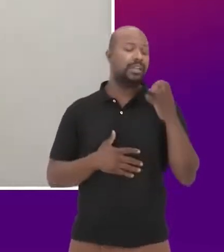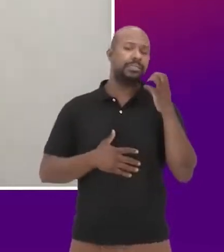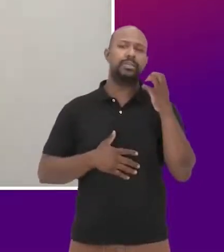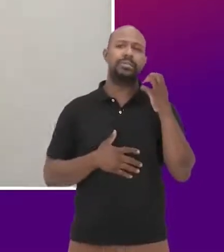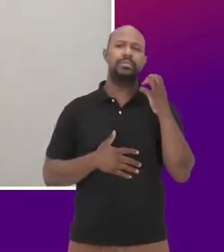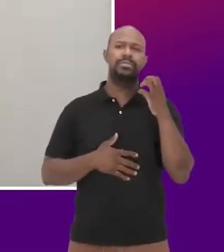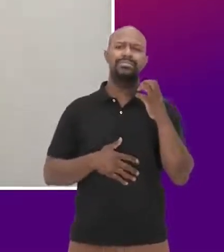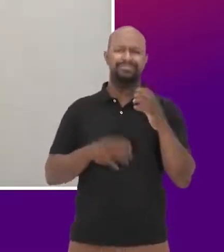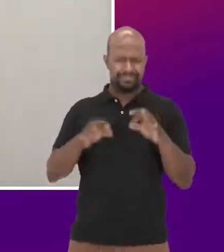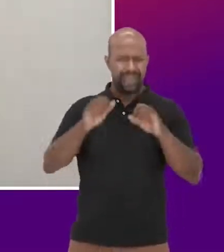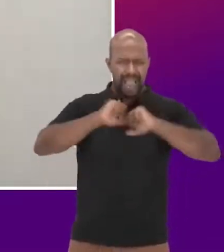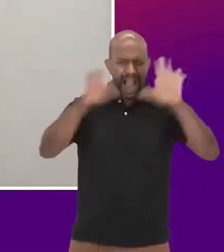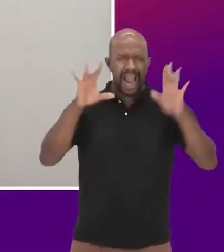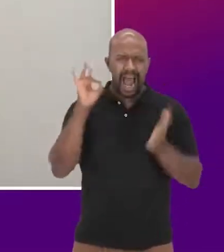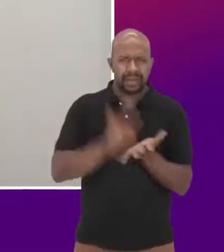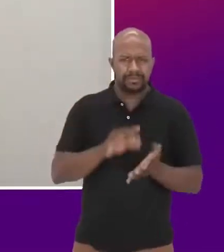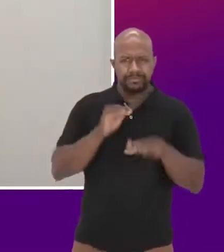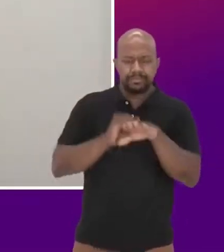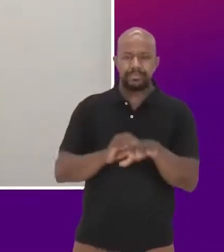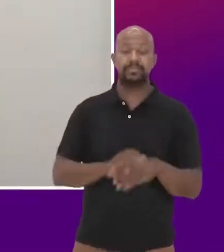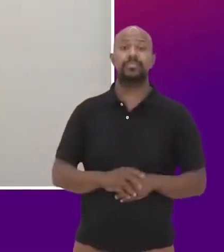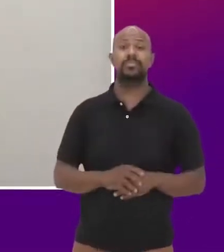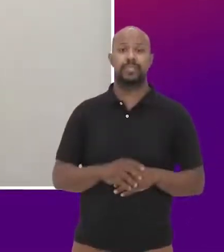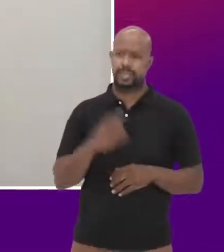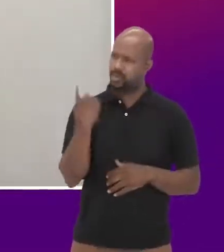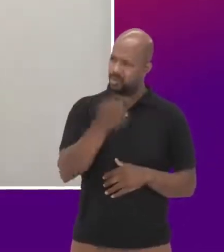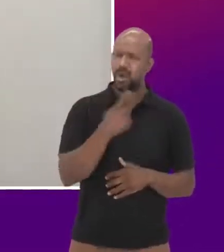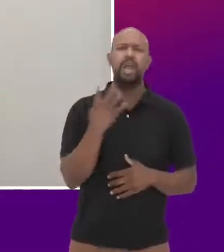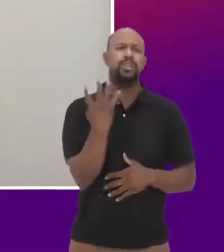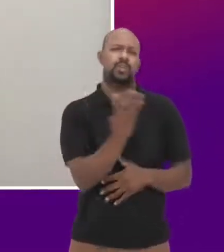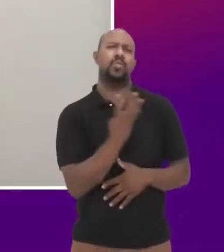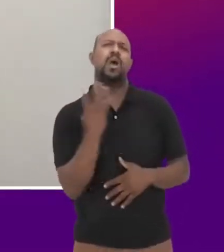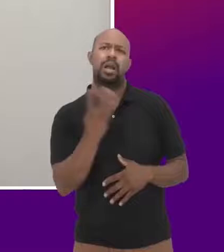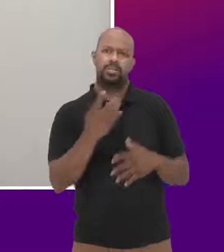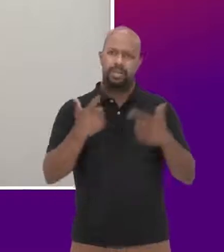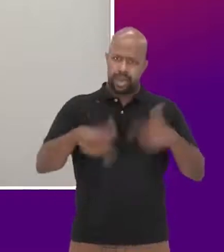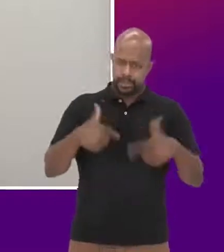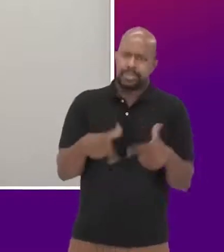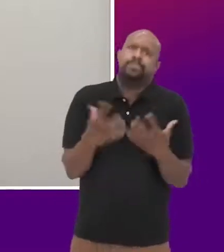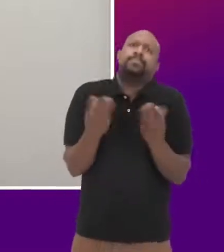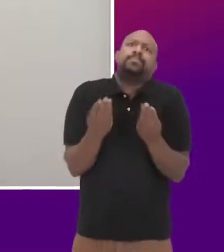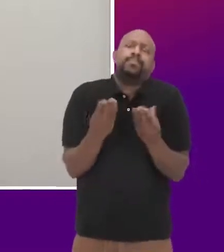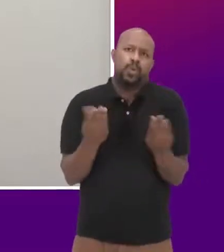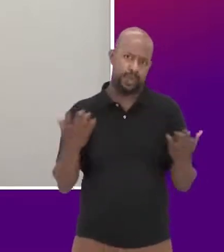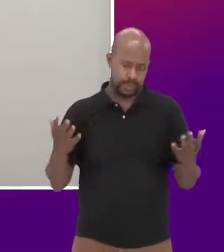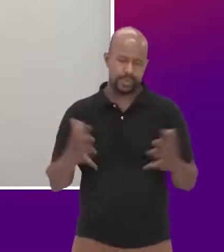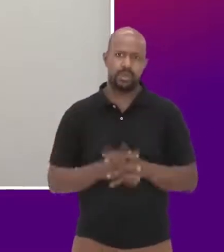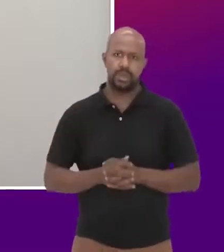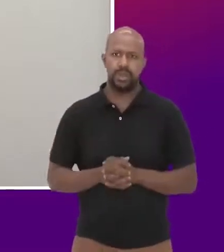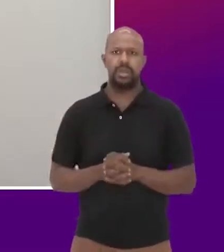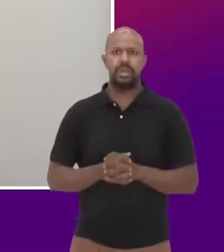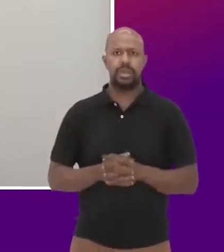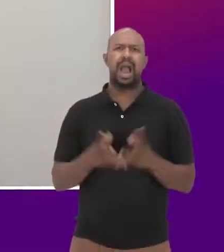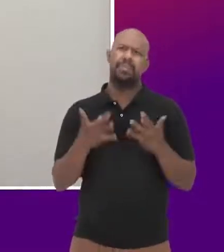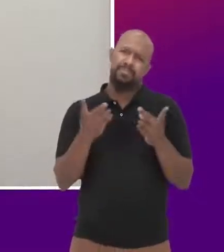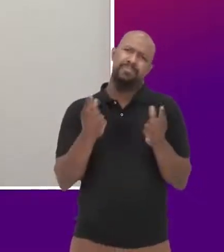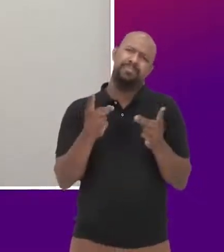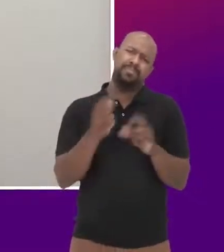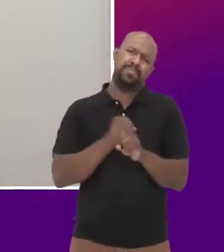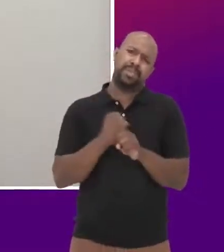Vamos ser bastante objetivos. Nós 4 aqui trabalhamos e muito, e há muito